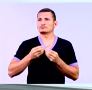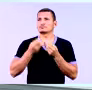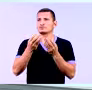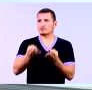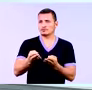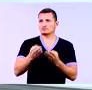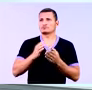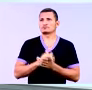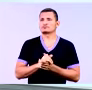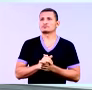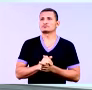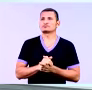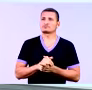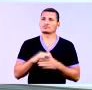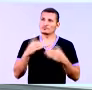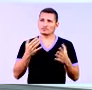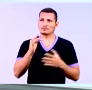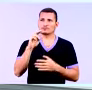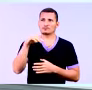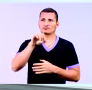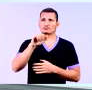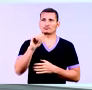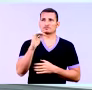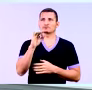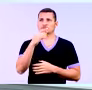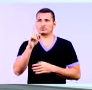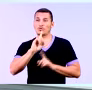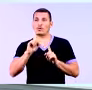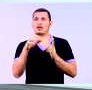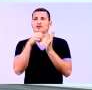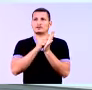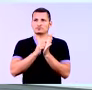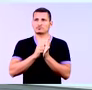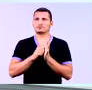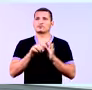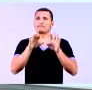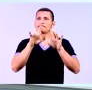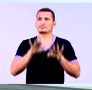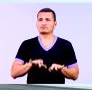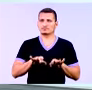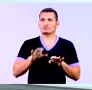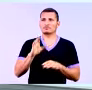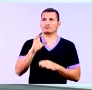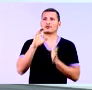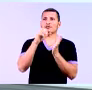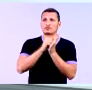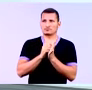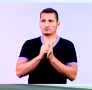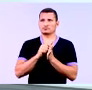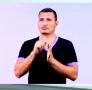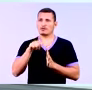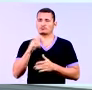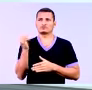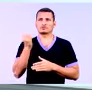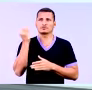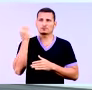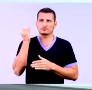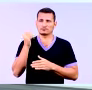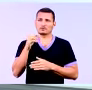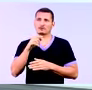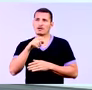Né? Então, a transação não é o cadastro em si. O preenchimento do cadastro é uma etapa importante.